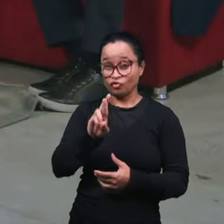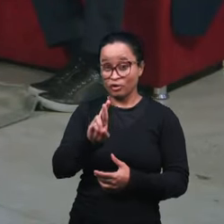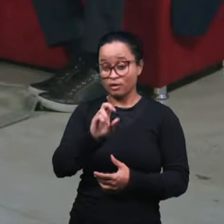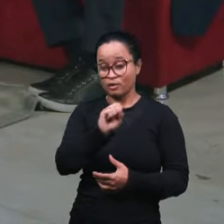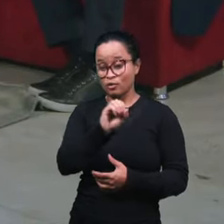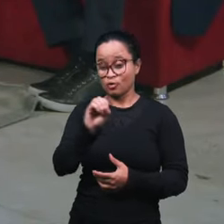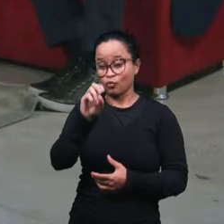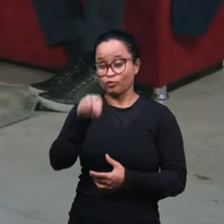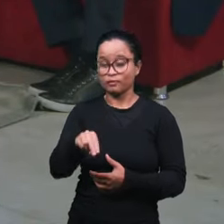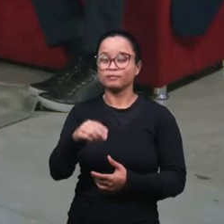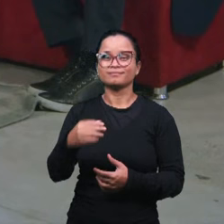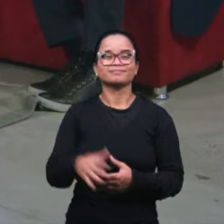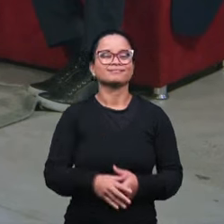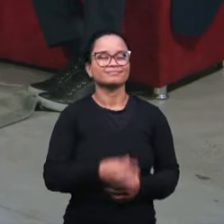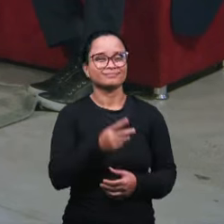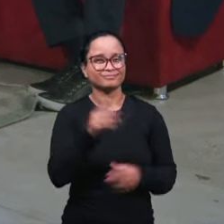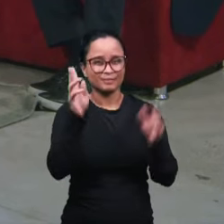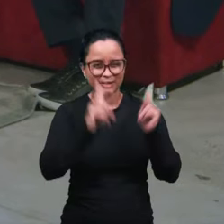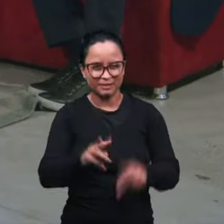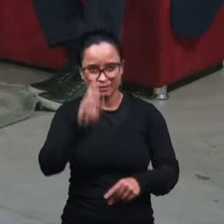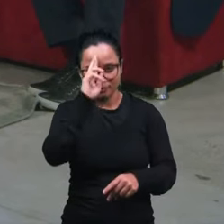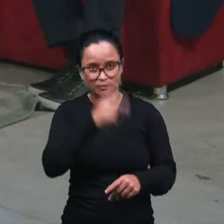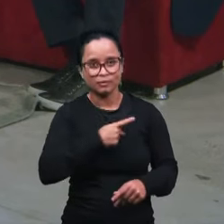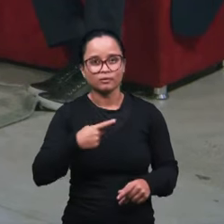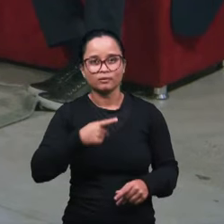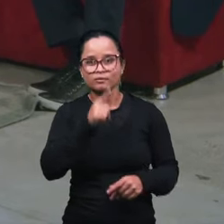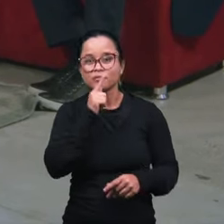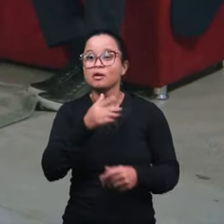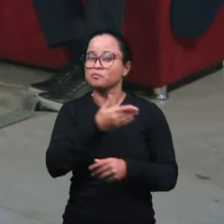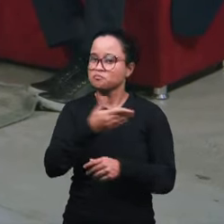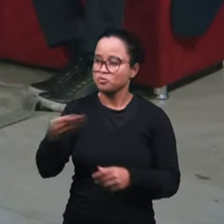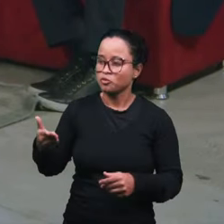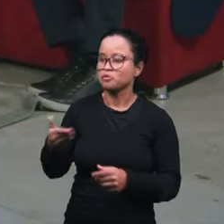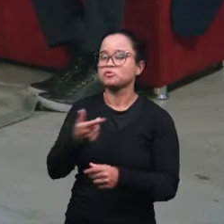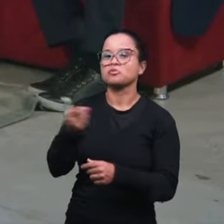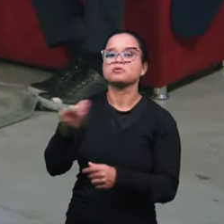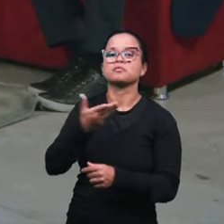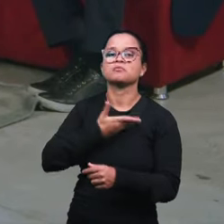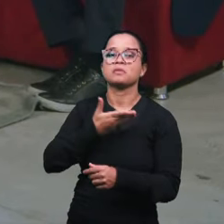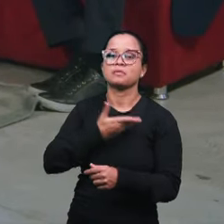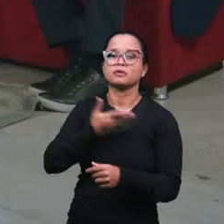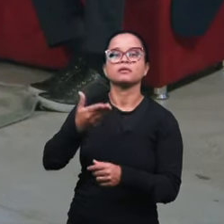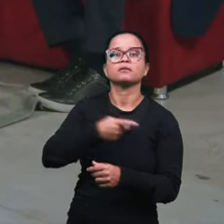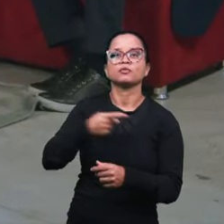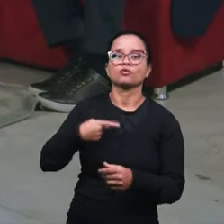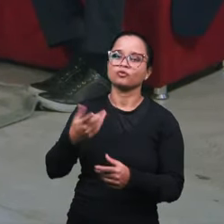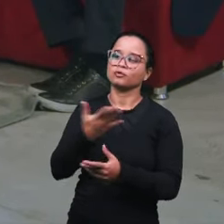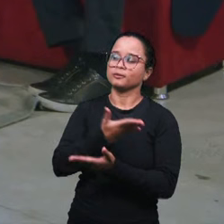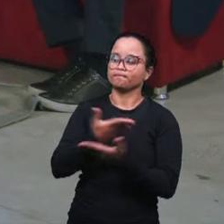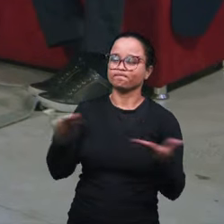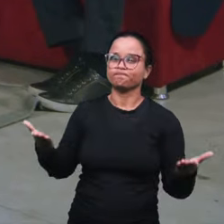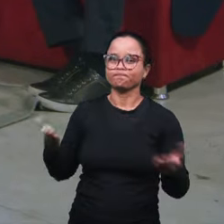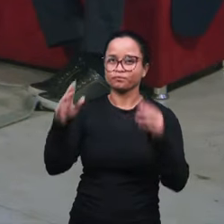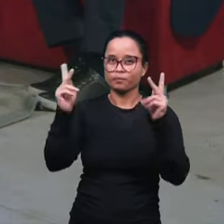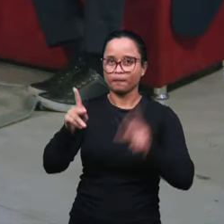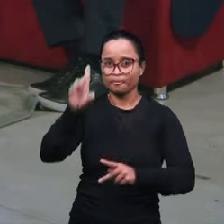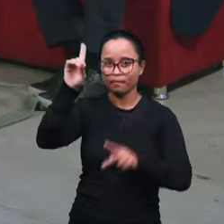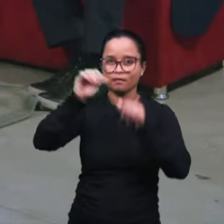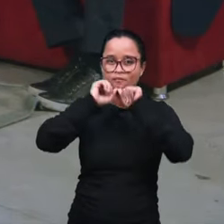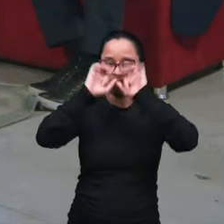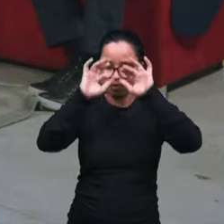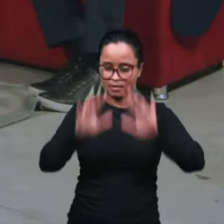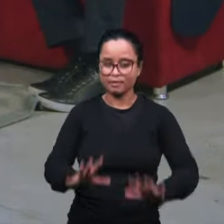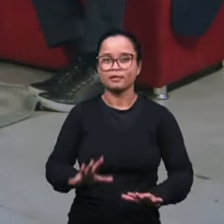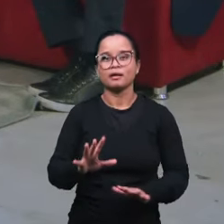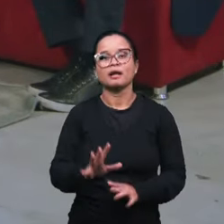pastor Gilson, a alegria é minha. Paz do Senhor, pastor Pita, pastor Walter, Babo, pastor Luiz Carlos. Amém. Deus abençoe a todos os nossos